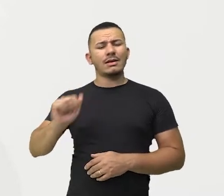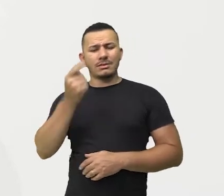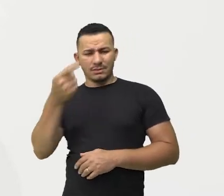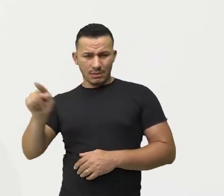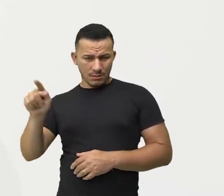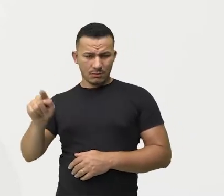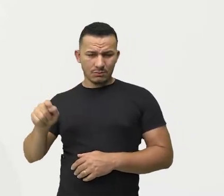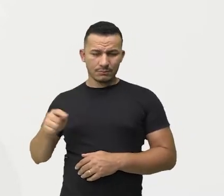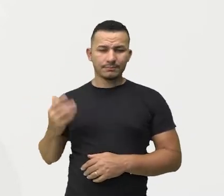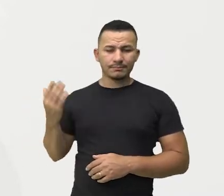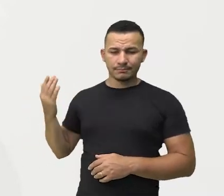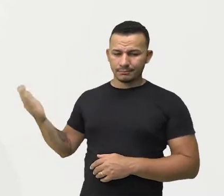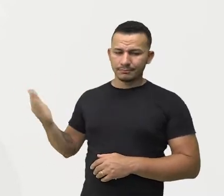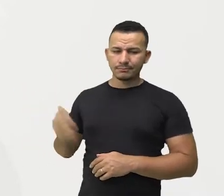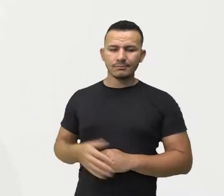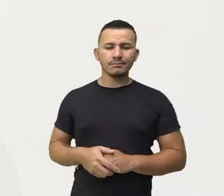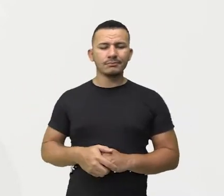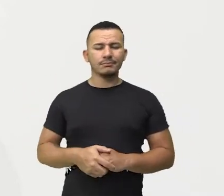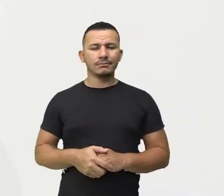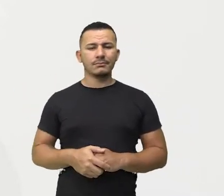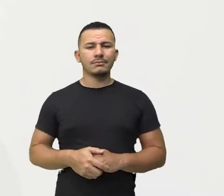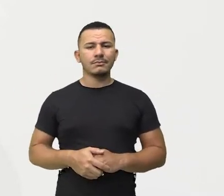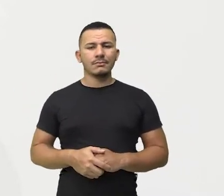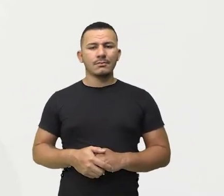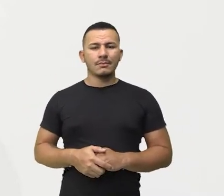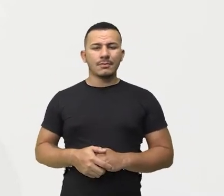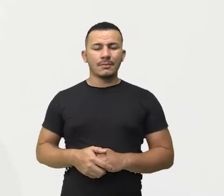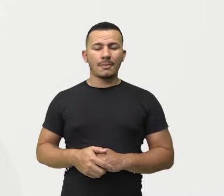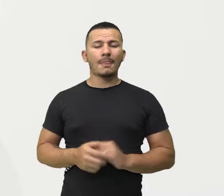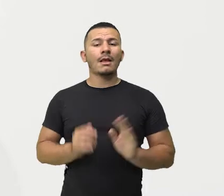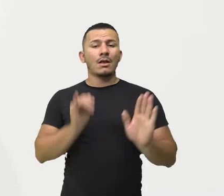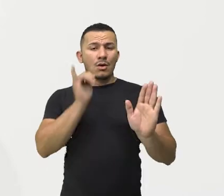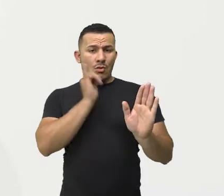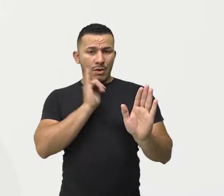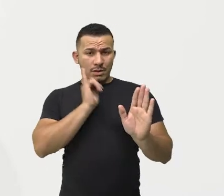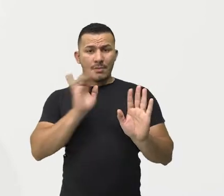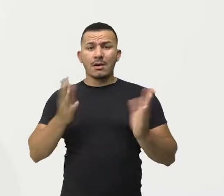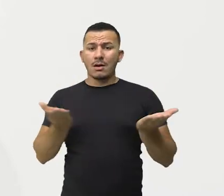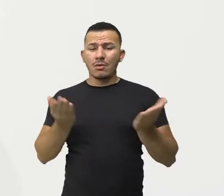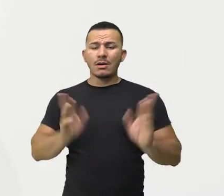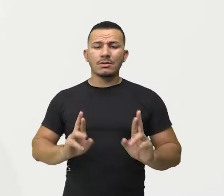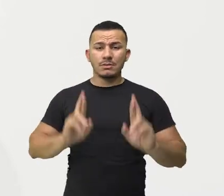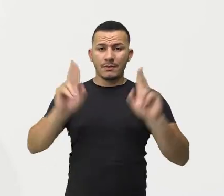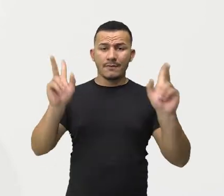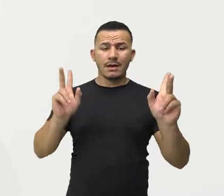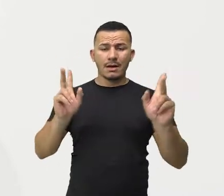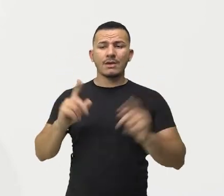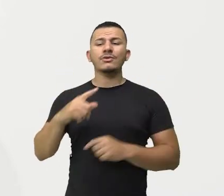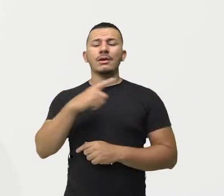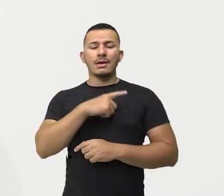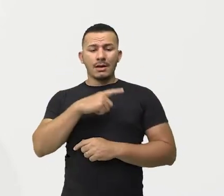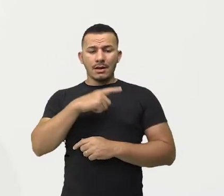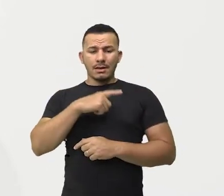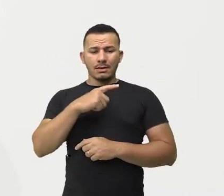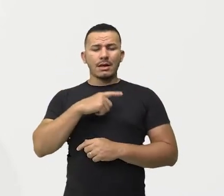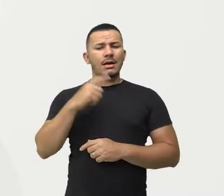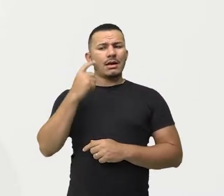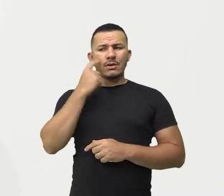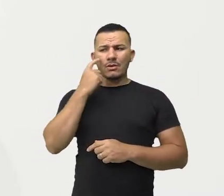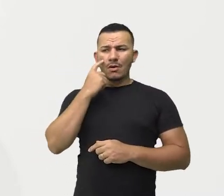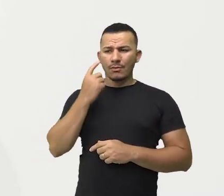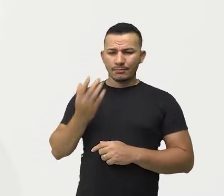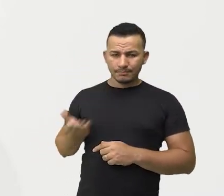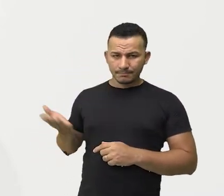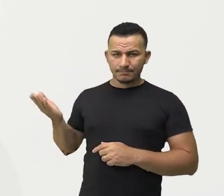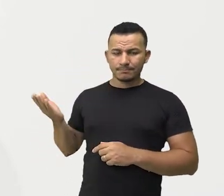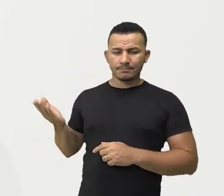só. Então vamos supor, olha, que eu estou aqui, agora eu vou fazer sentido contrário. Ó. Eu trago essa figura aqui,